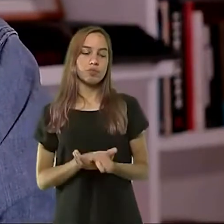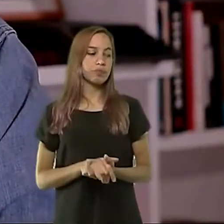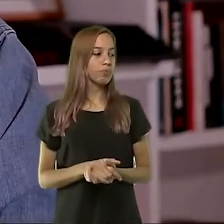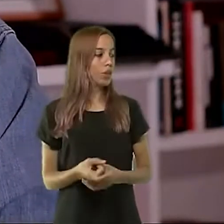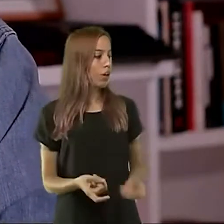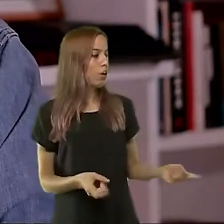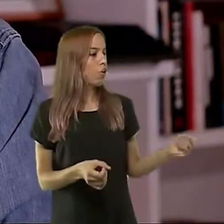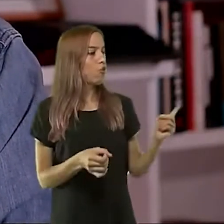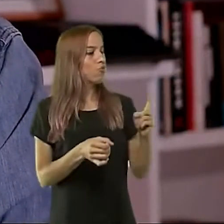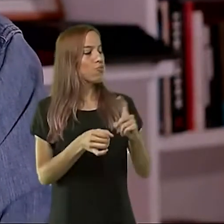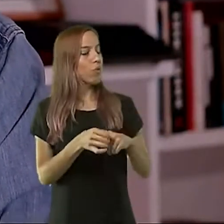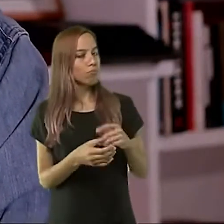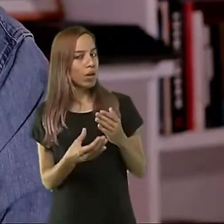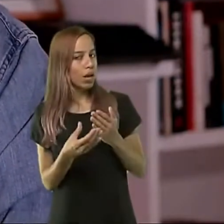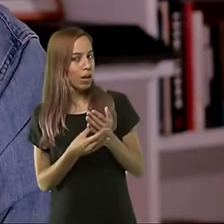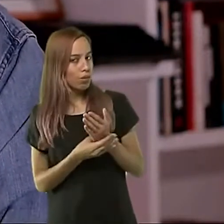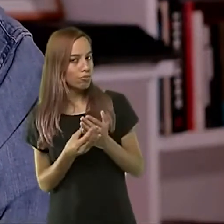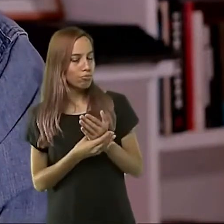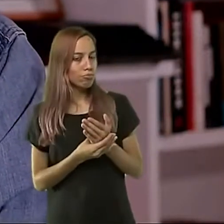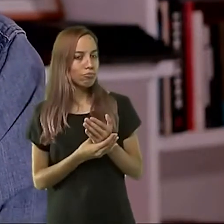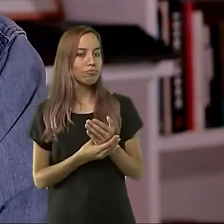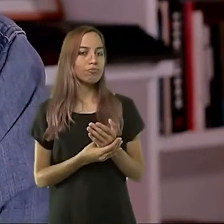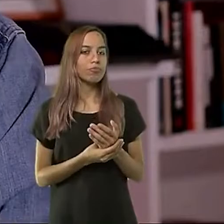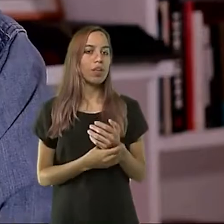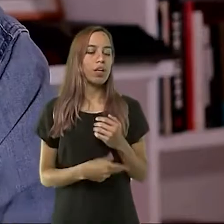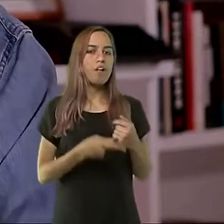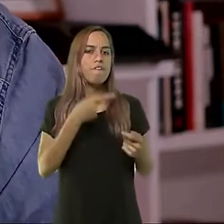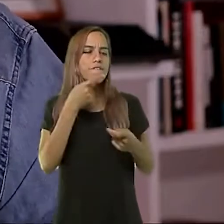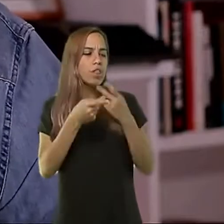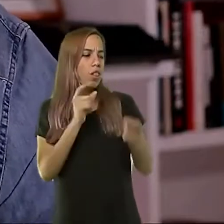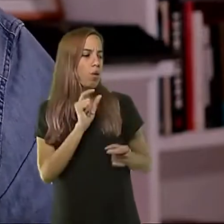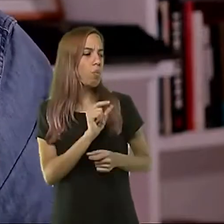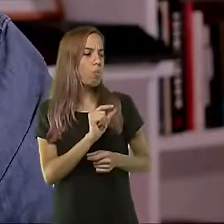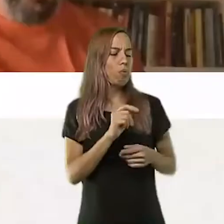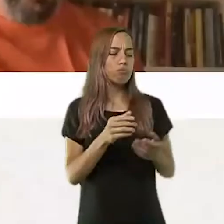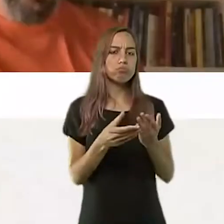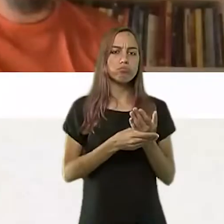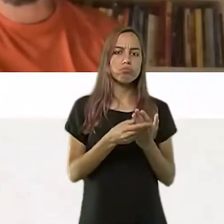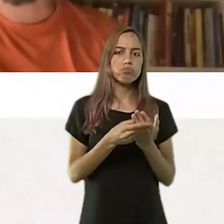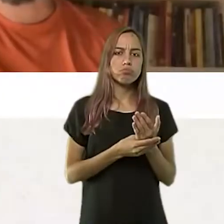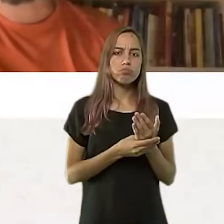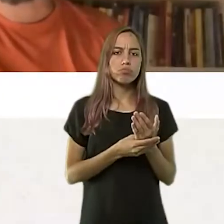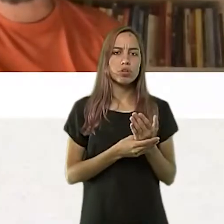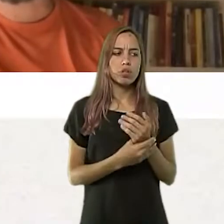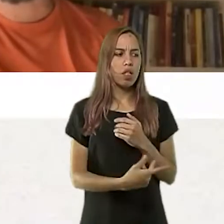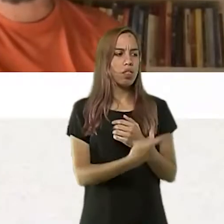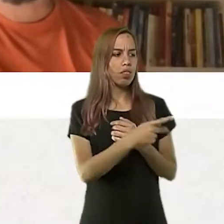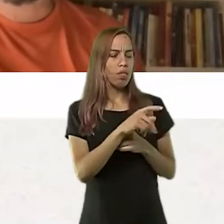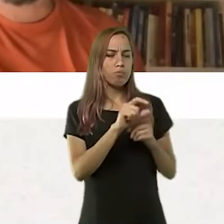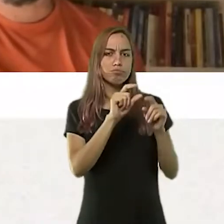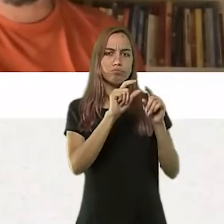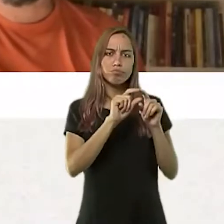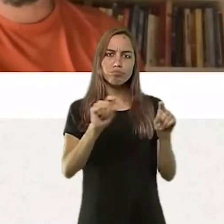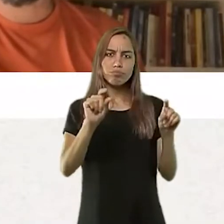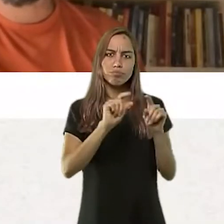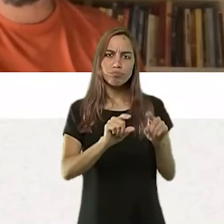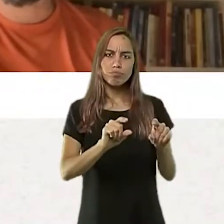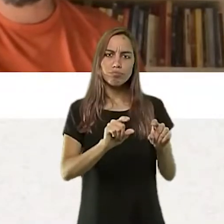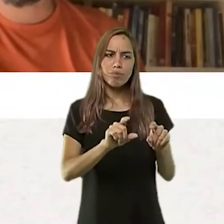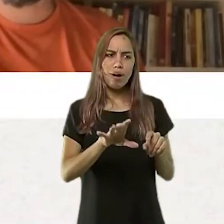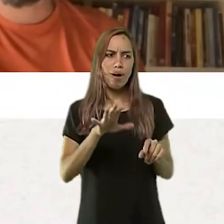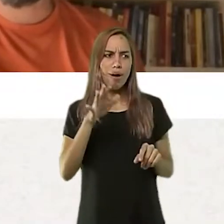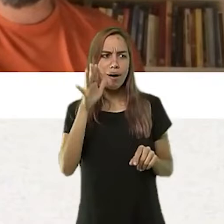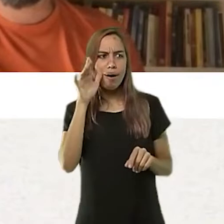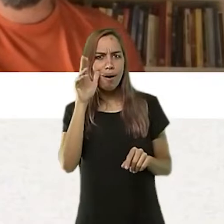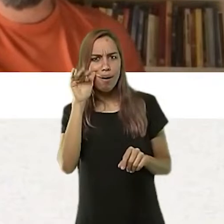não necessariamente, é claro. Vamos falar um pouquinho dos livros da tua... Eu fico os teus títulos são tão curiosos que, como eu te disse